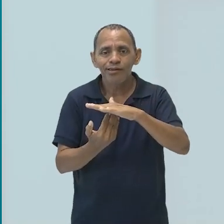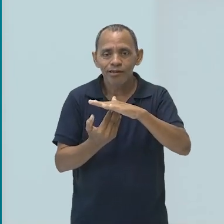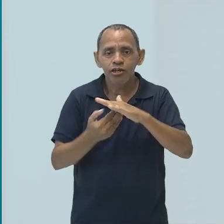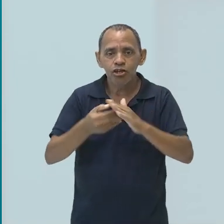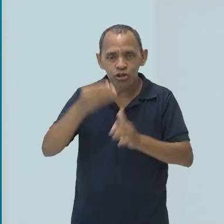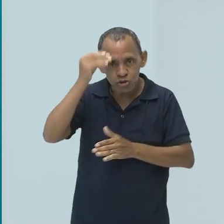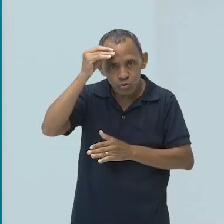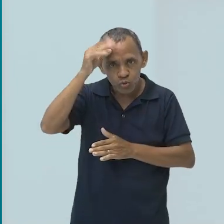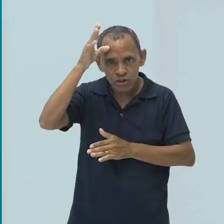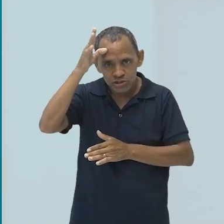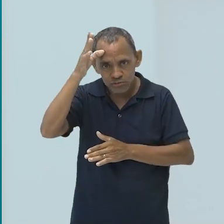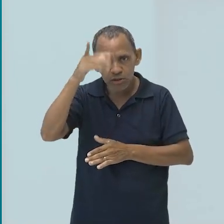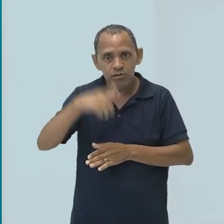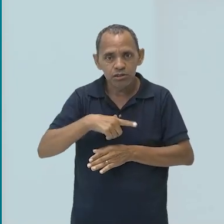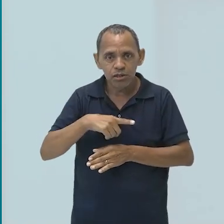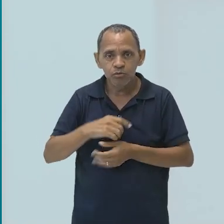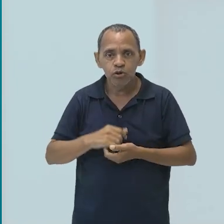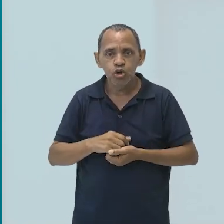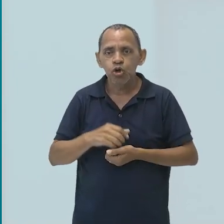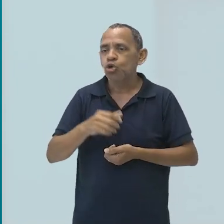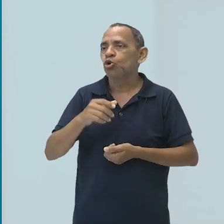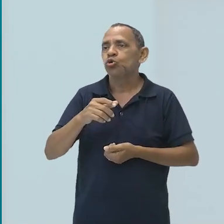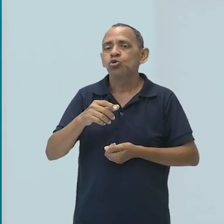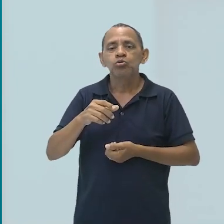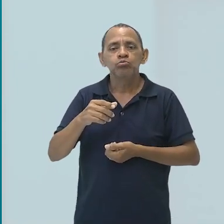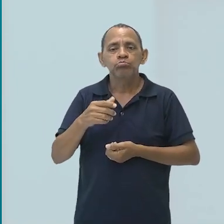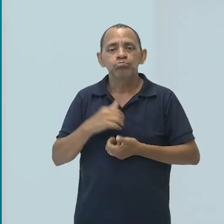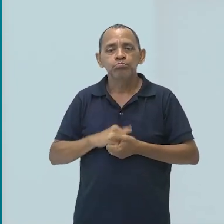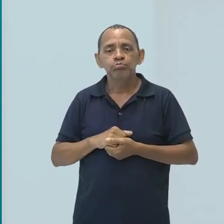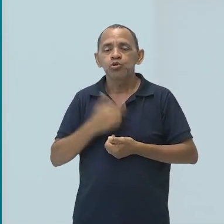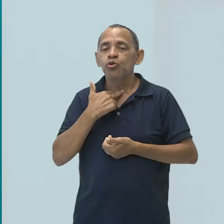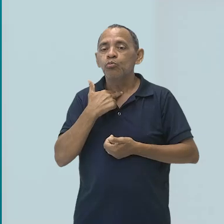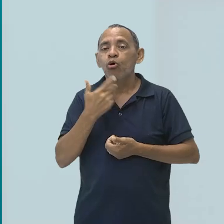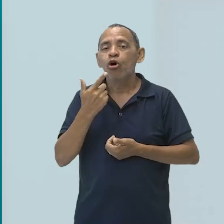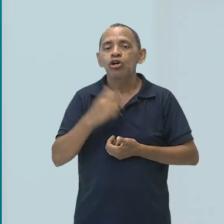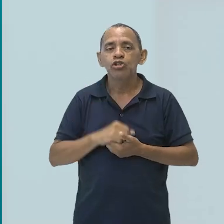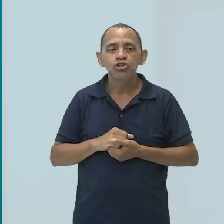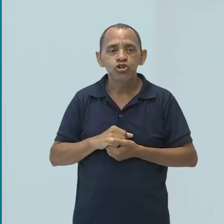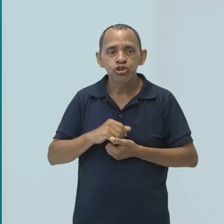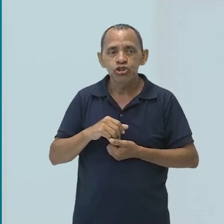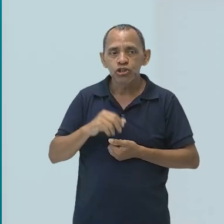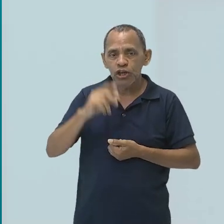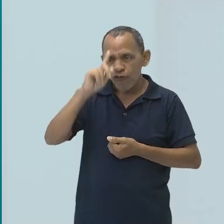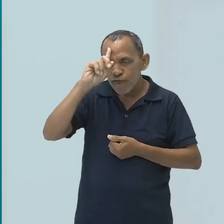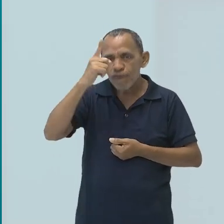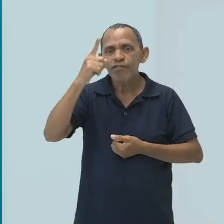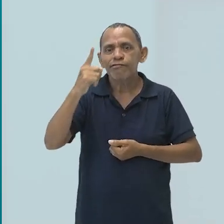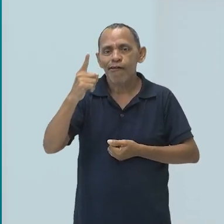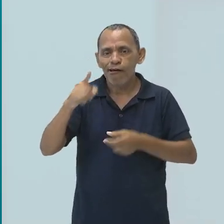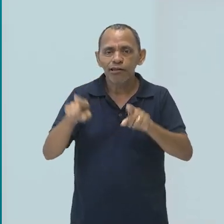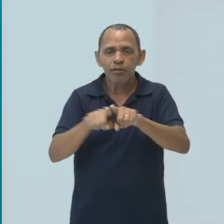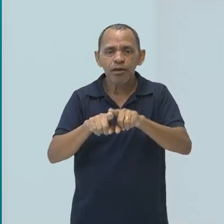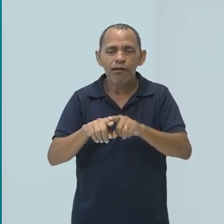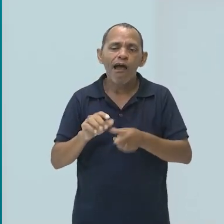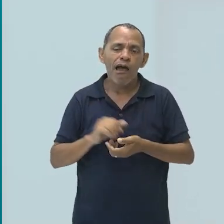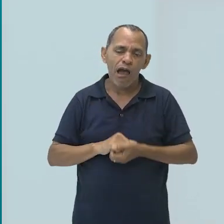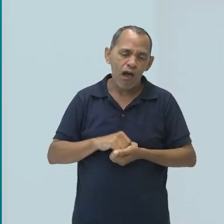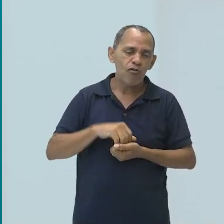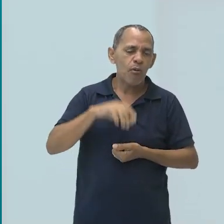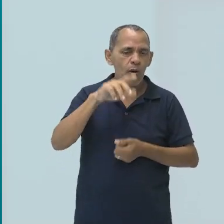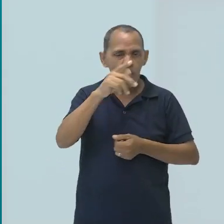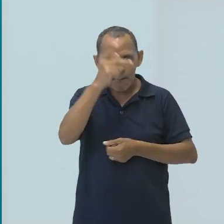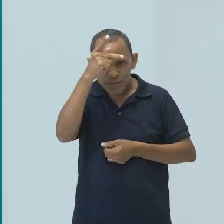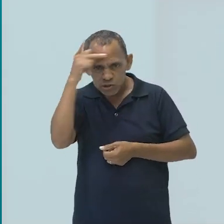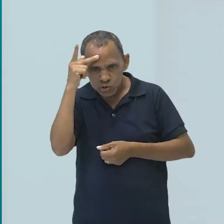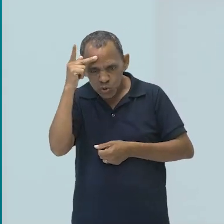do nosso conhecimento. Não inventa moda. Aquele acidentado fraturou a perna, eu vou pegar, vou puxar ele e